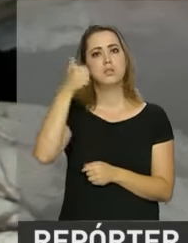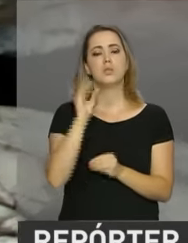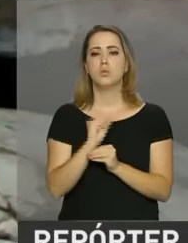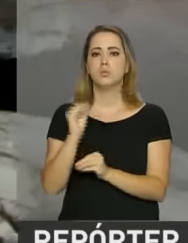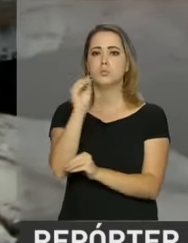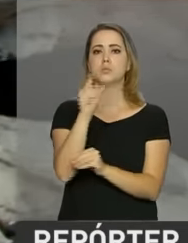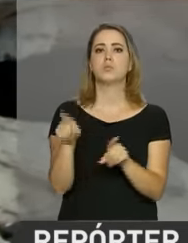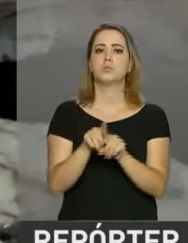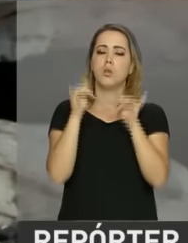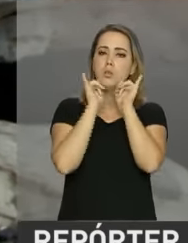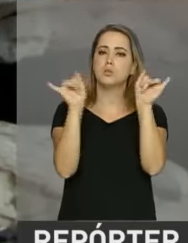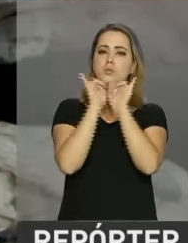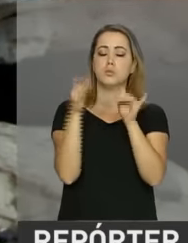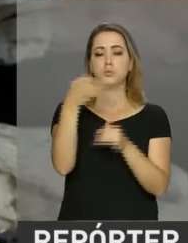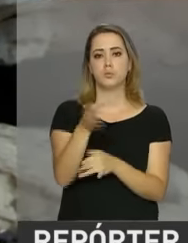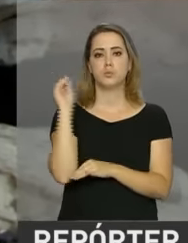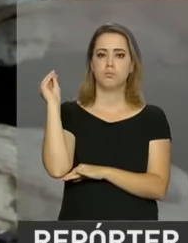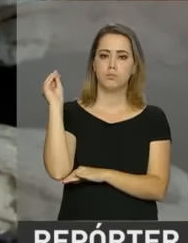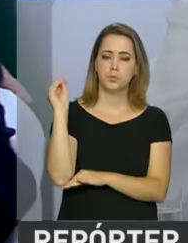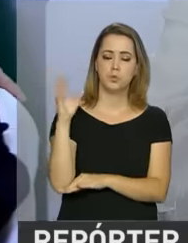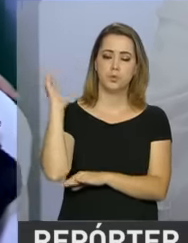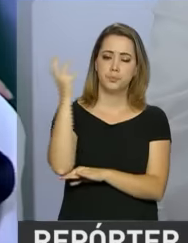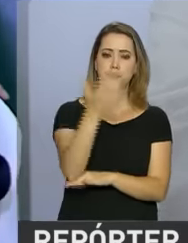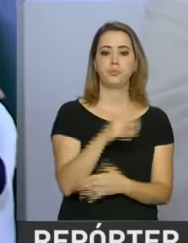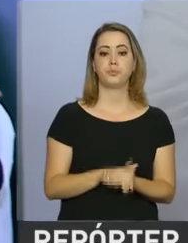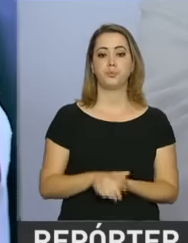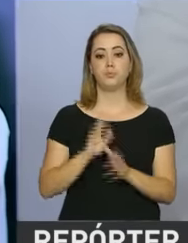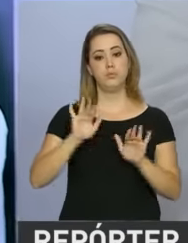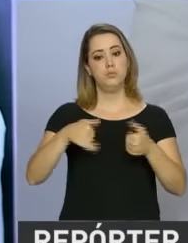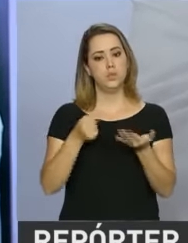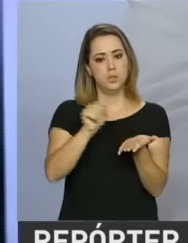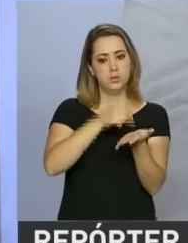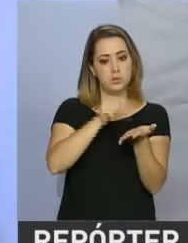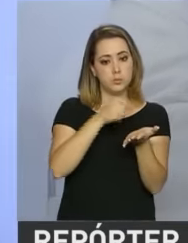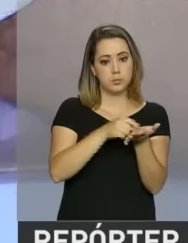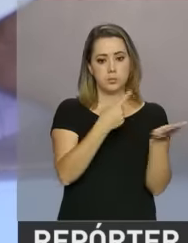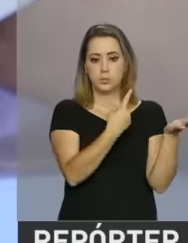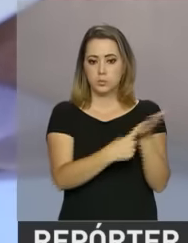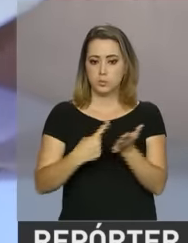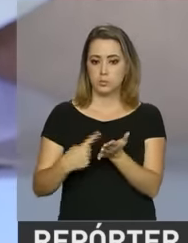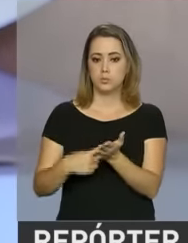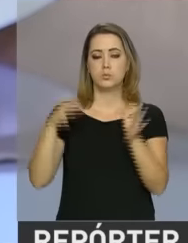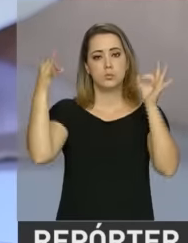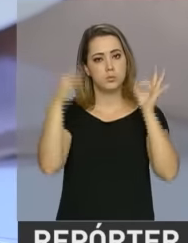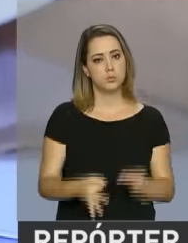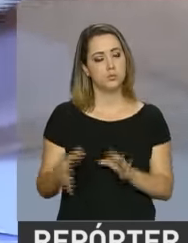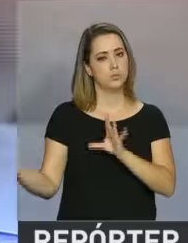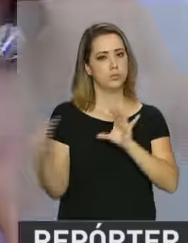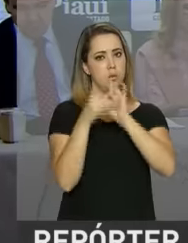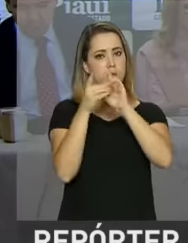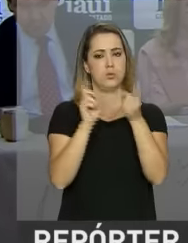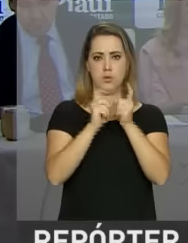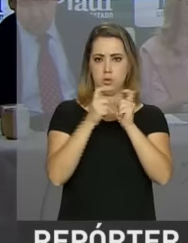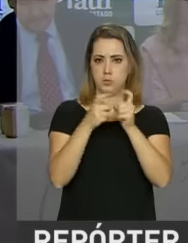conservação e divulgação desse patrimônio cultural para isso foi assinado um termo de cooperação que oficializa o compartilhamento do